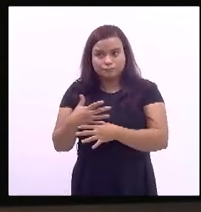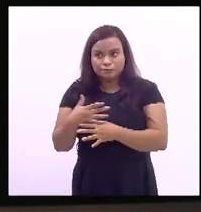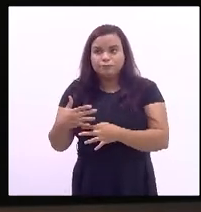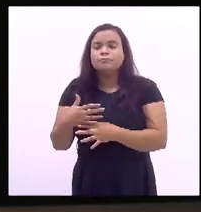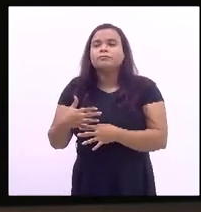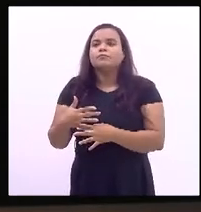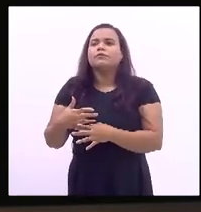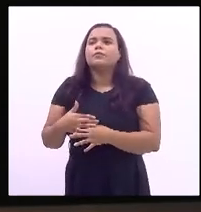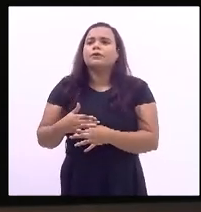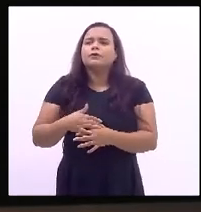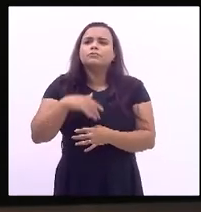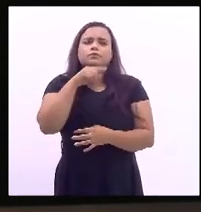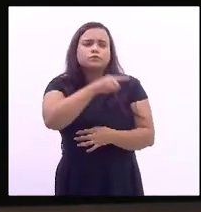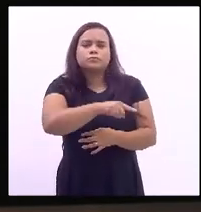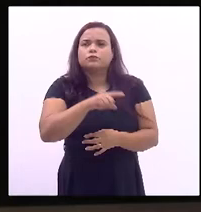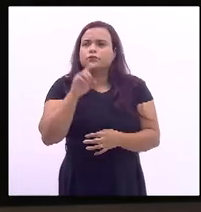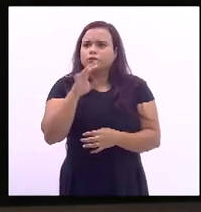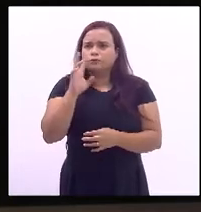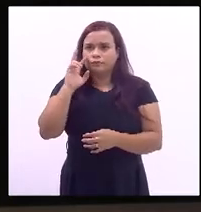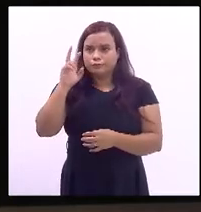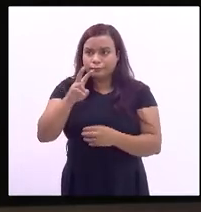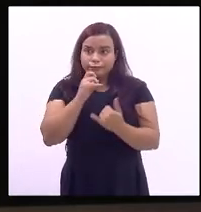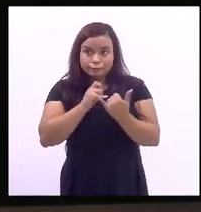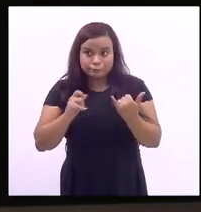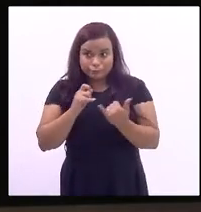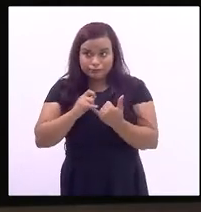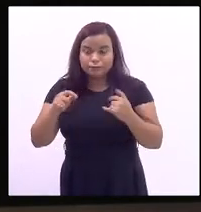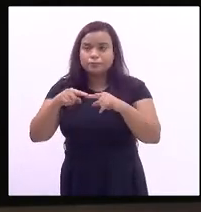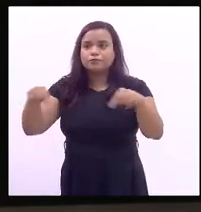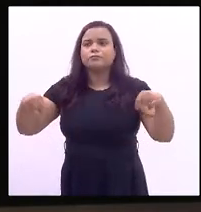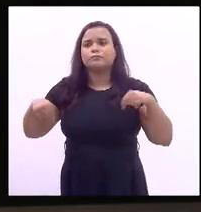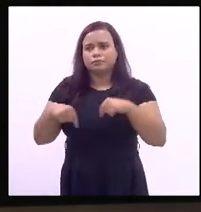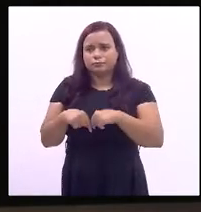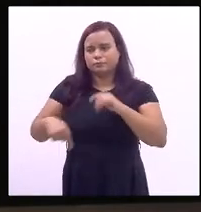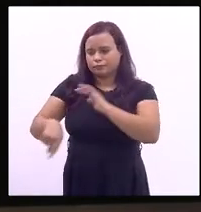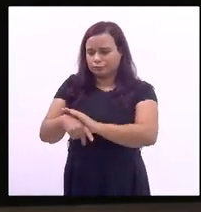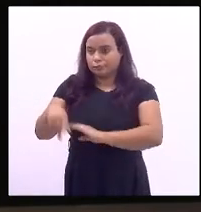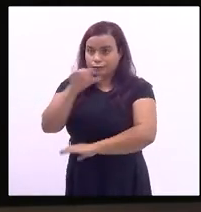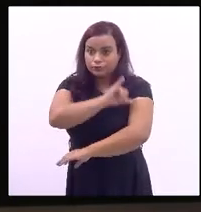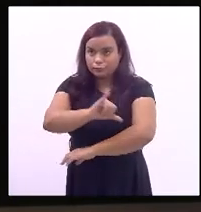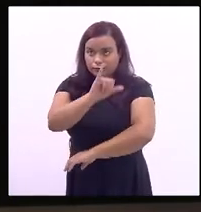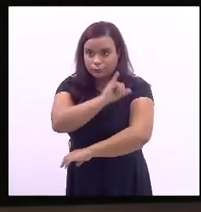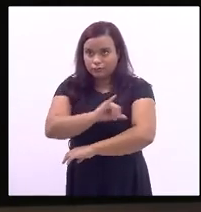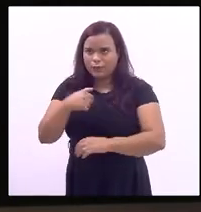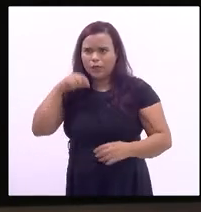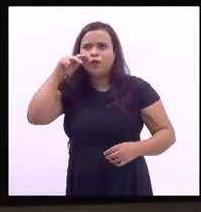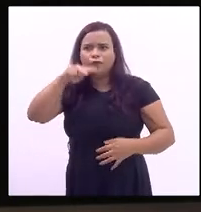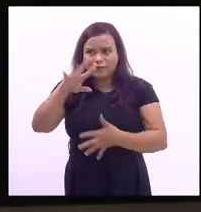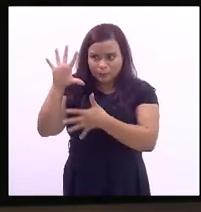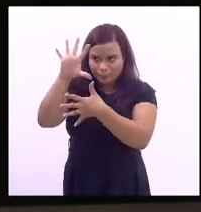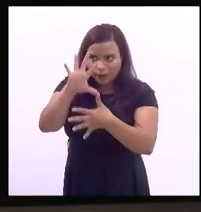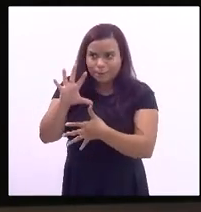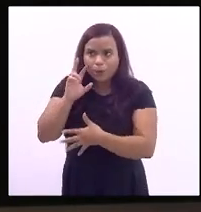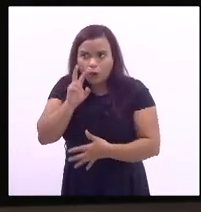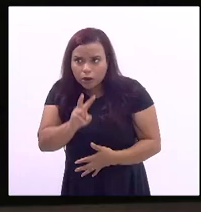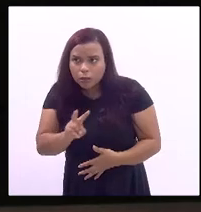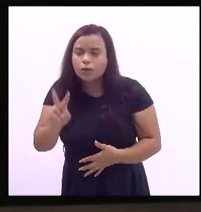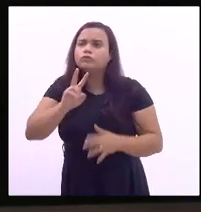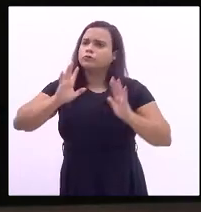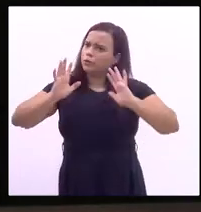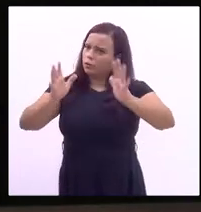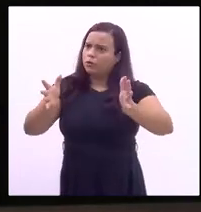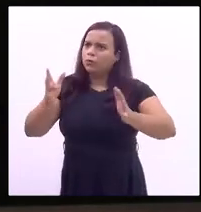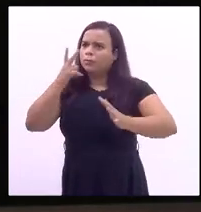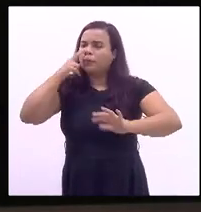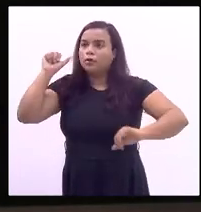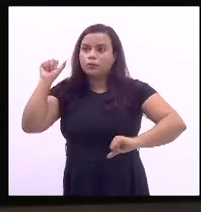simplesmente a pega uma parte do território da cidade do Rio de Janeiro eu vi um mapa inclusive e